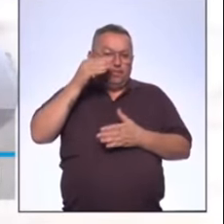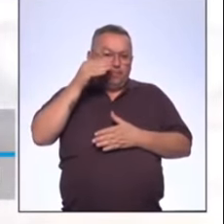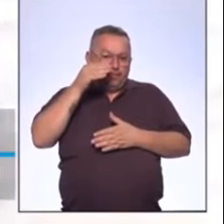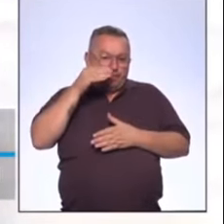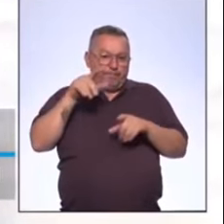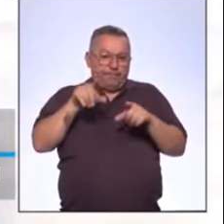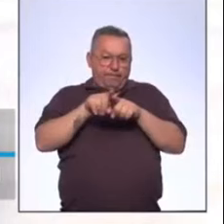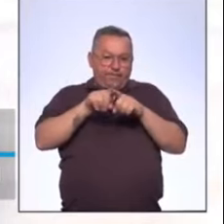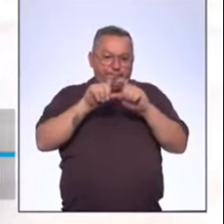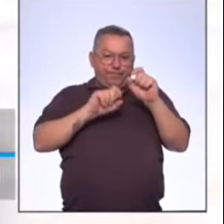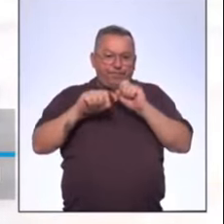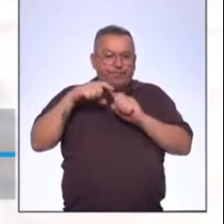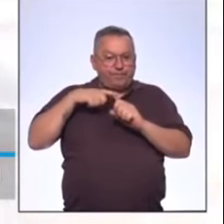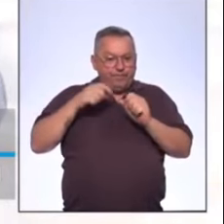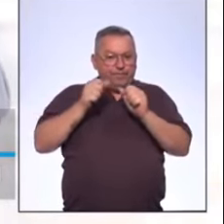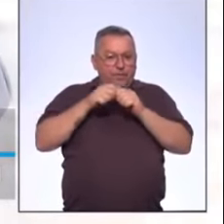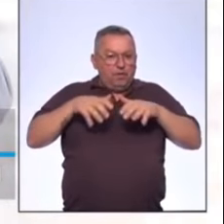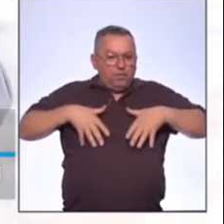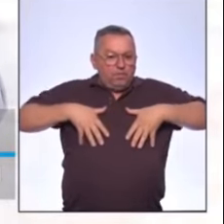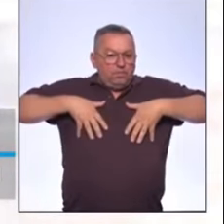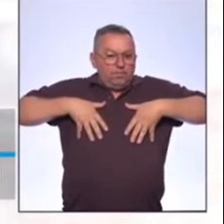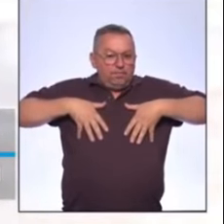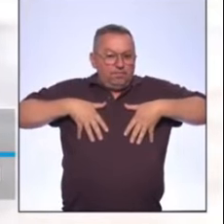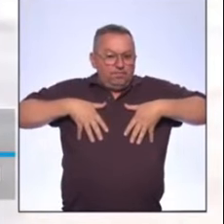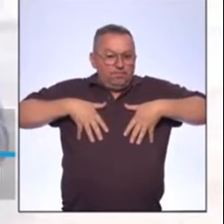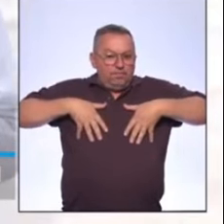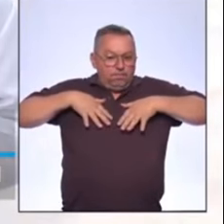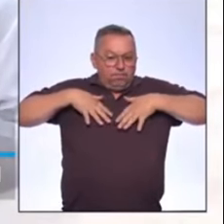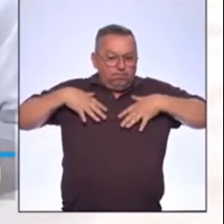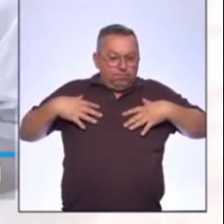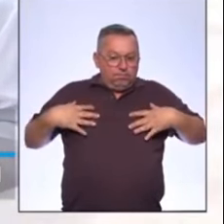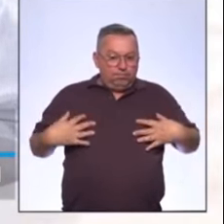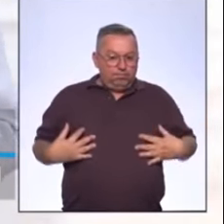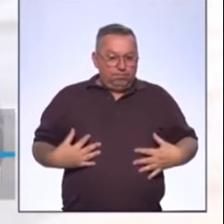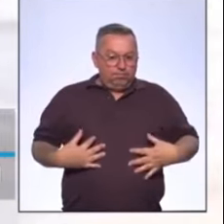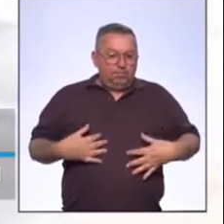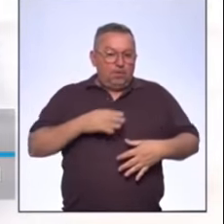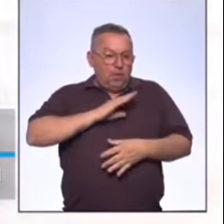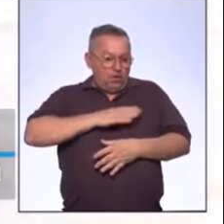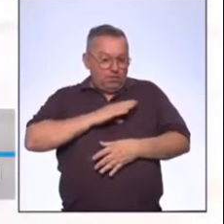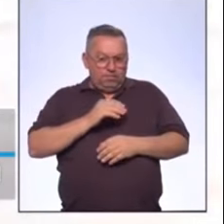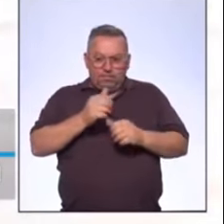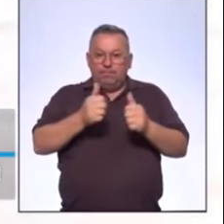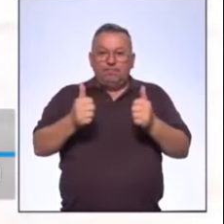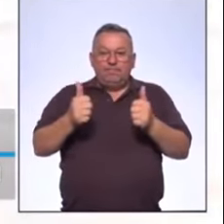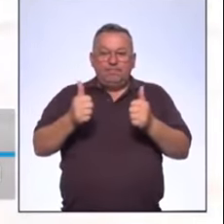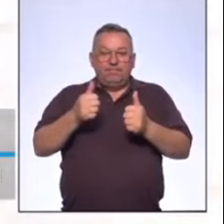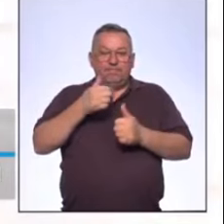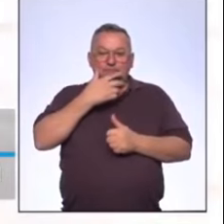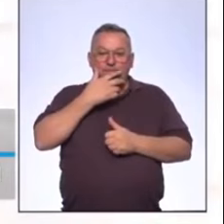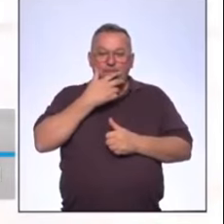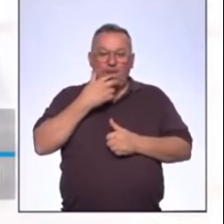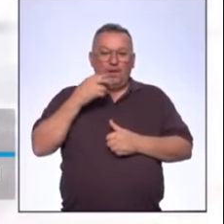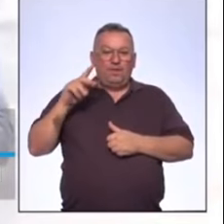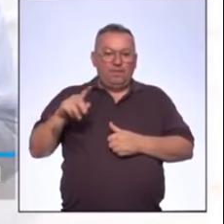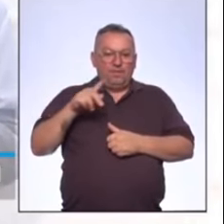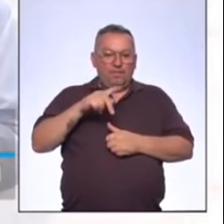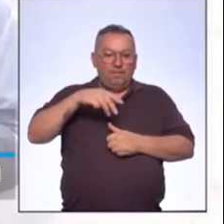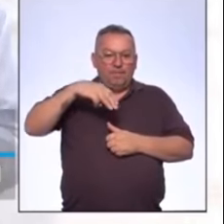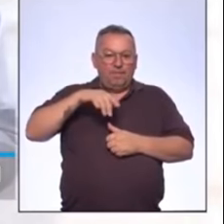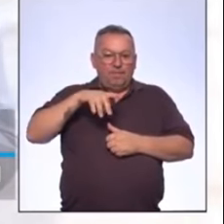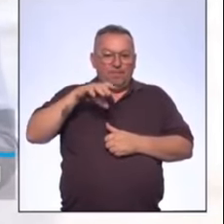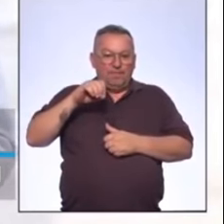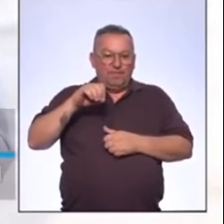os pulmões estão aqui, ao redor, tá? Do seu coração. Tudo bem? O professor Magno vai fazer